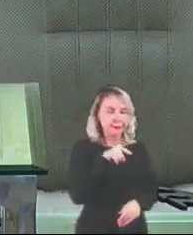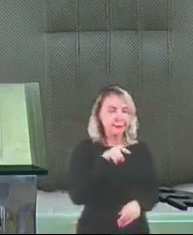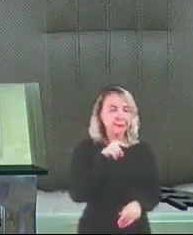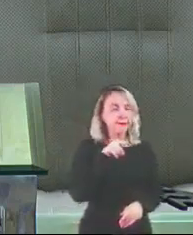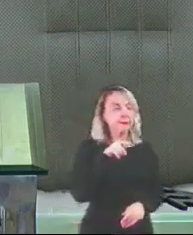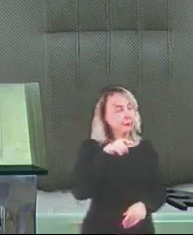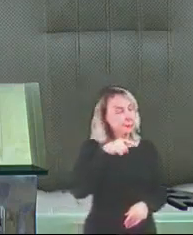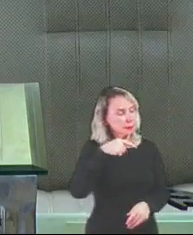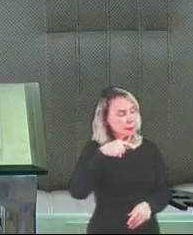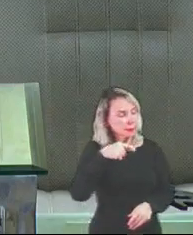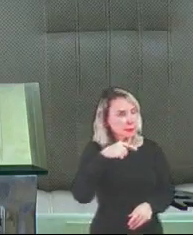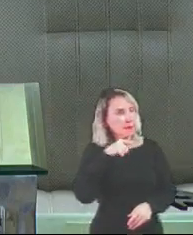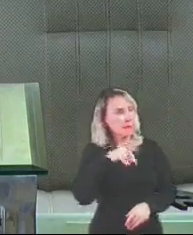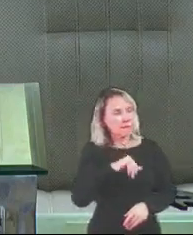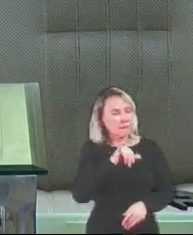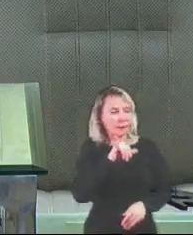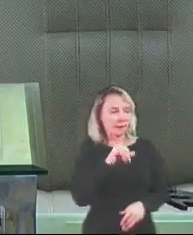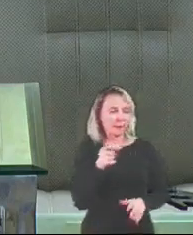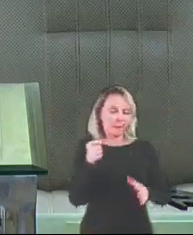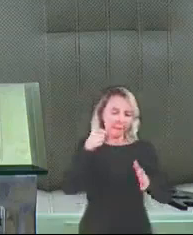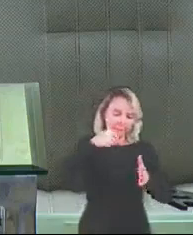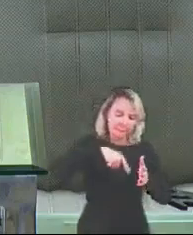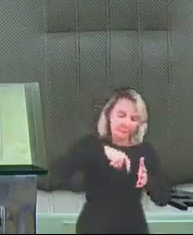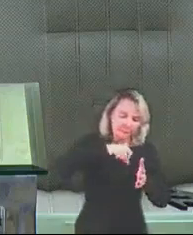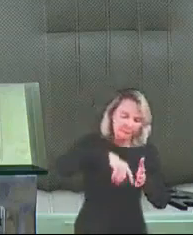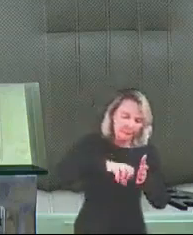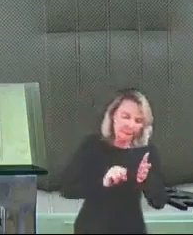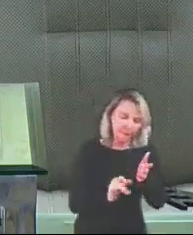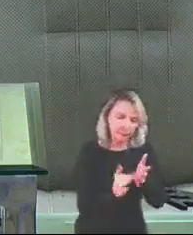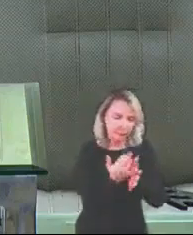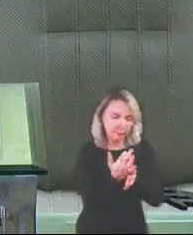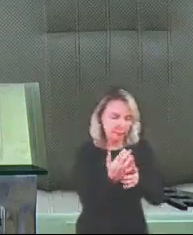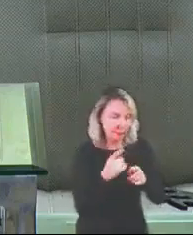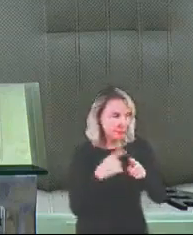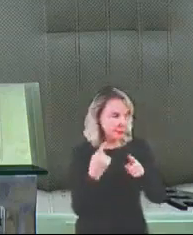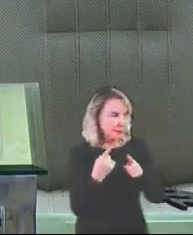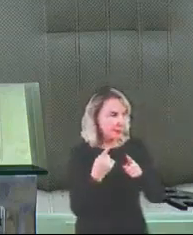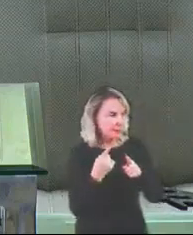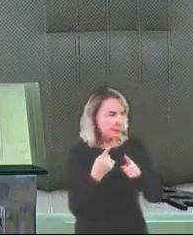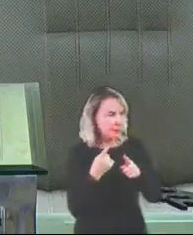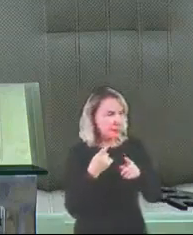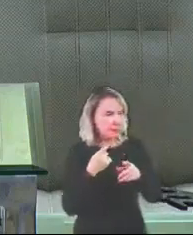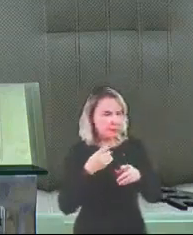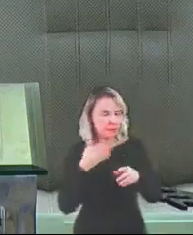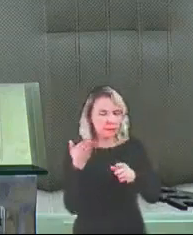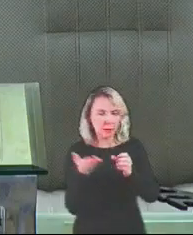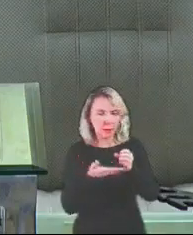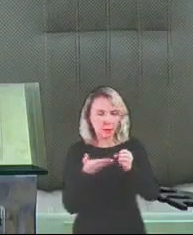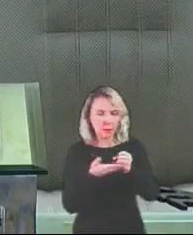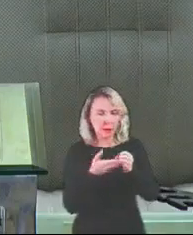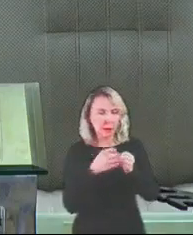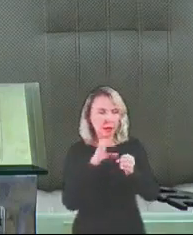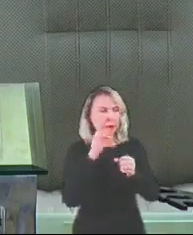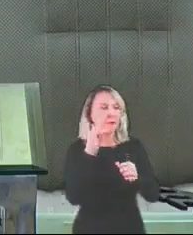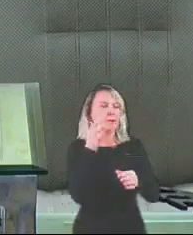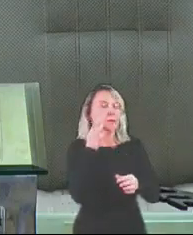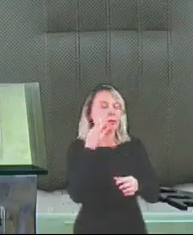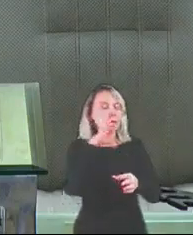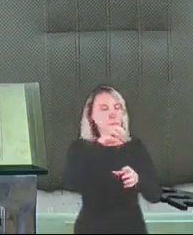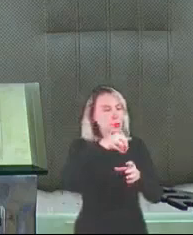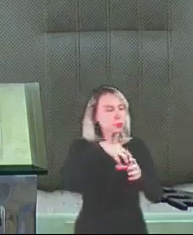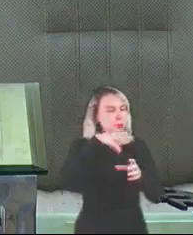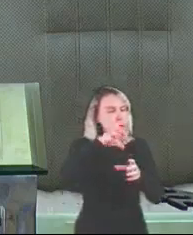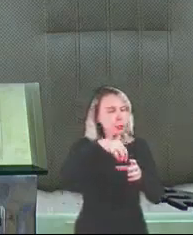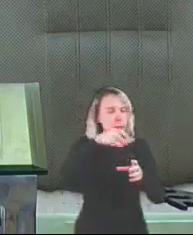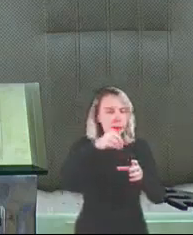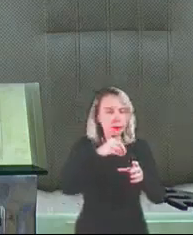ceifar. Porque quando as plantas começarem a brotar e crescer, e se esse povo esquecerem-se